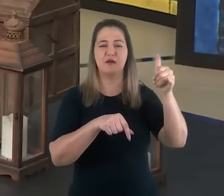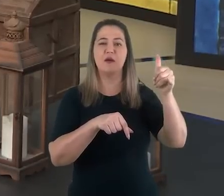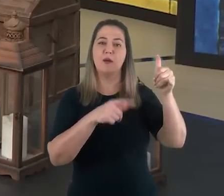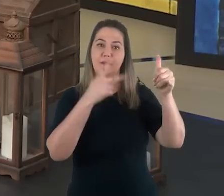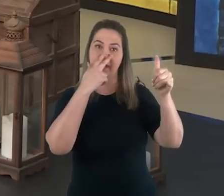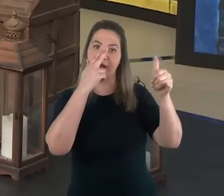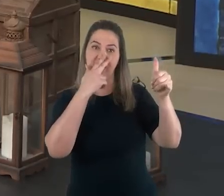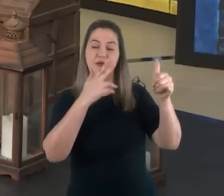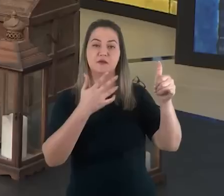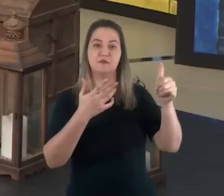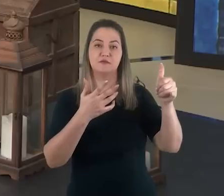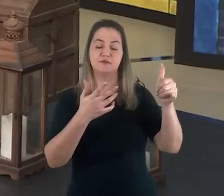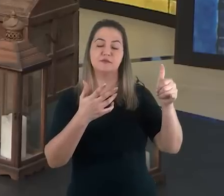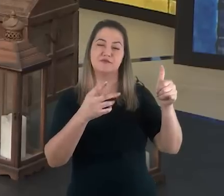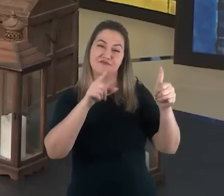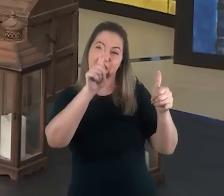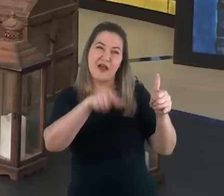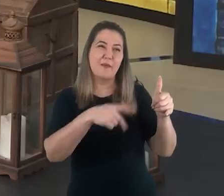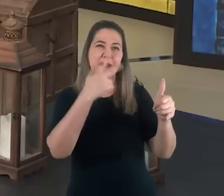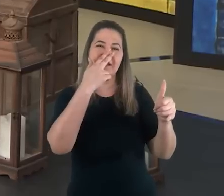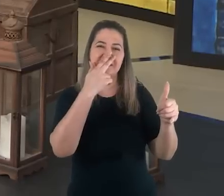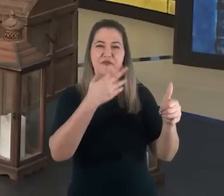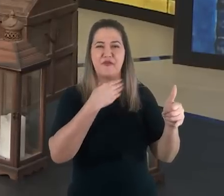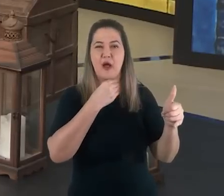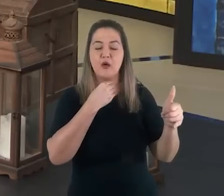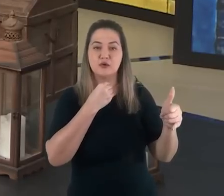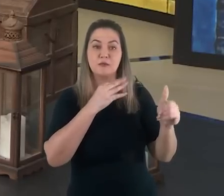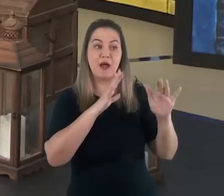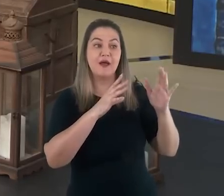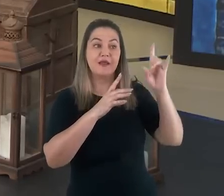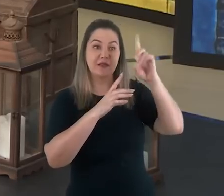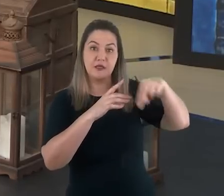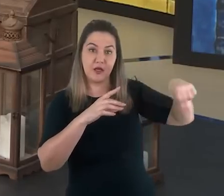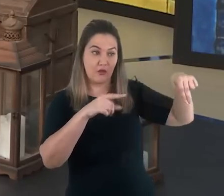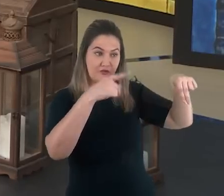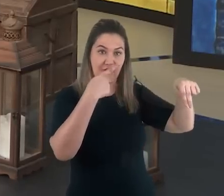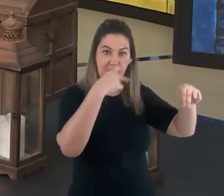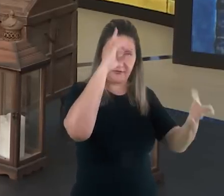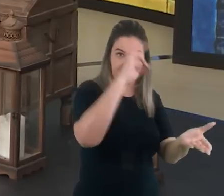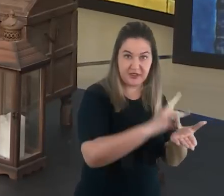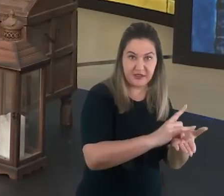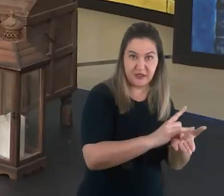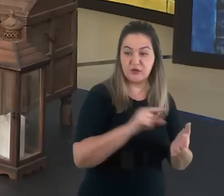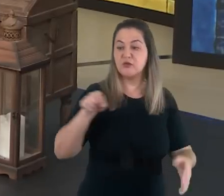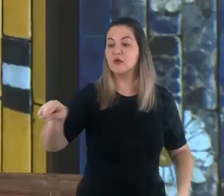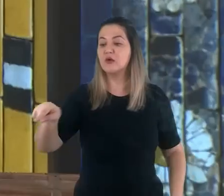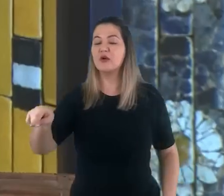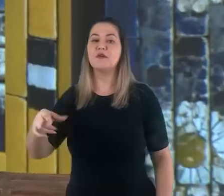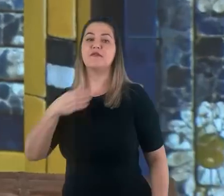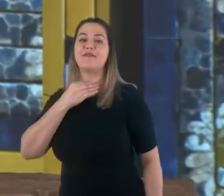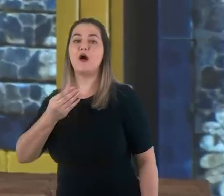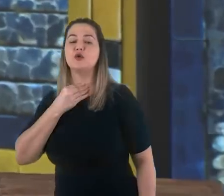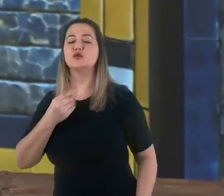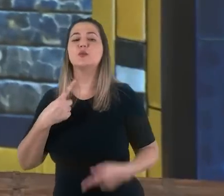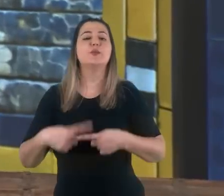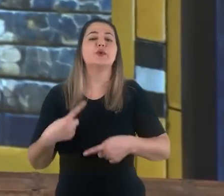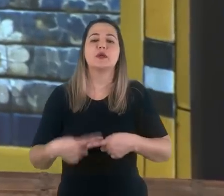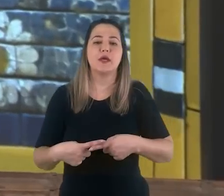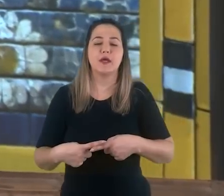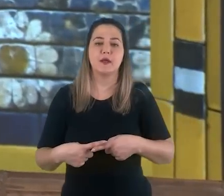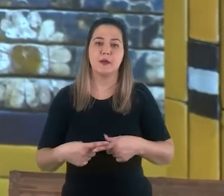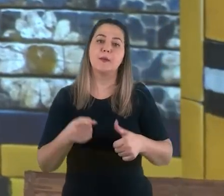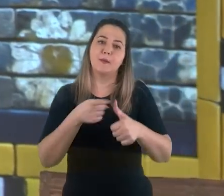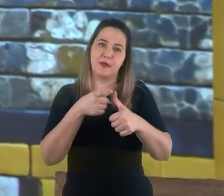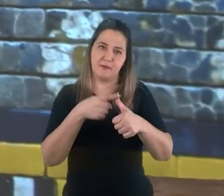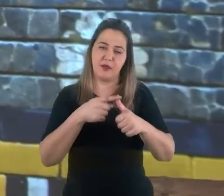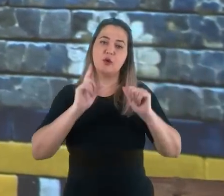Em outras palavras, por que eu digo que Daniel é uma profecia verdadeira e os textos acadianos não? Em primeiro lugar, eu já apontei